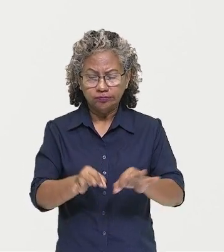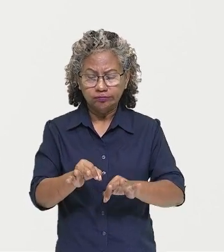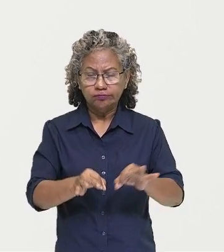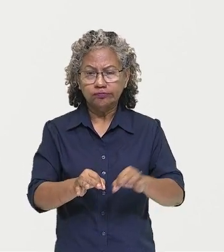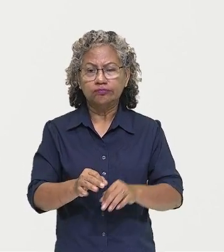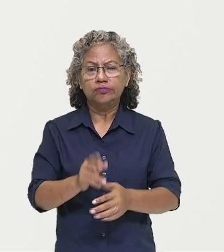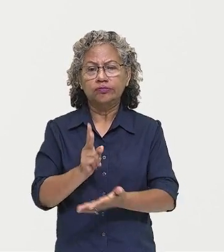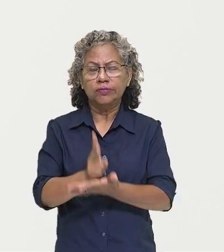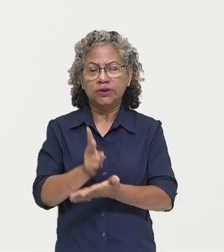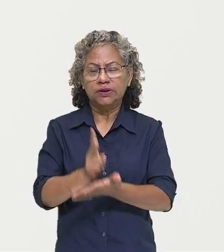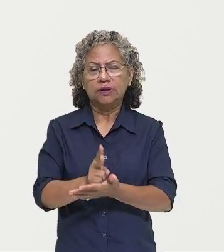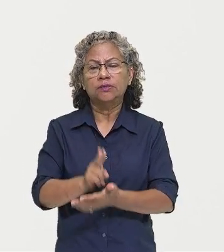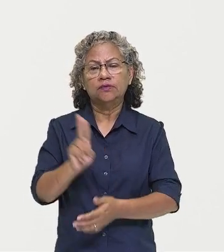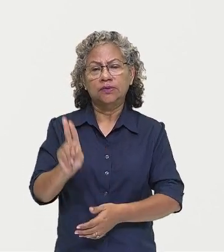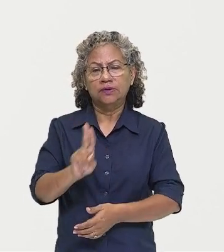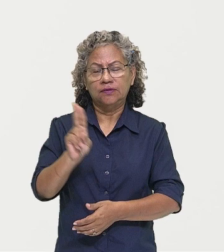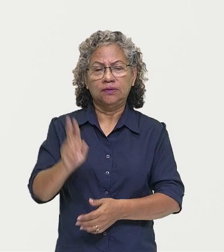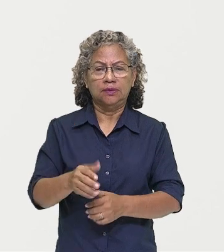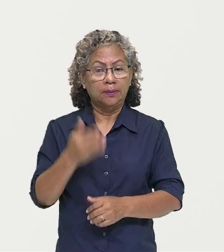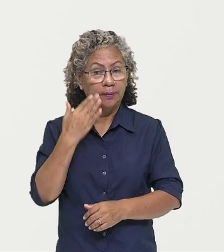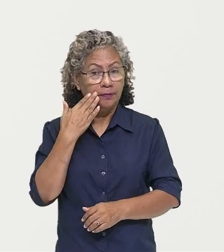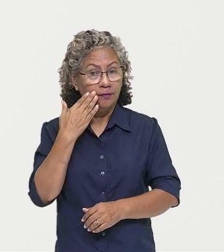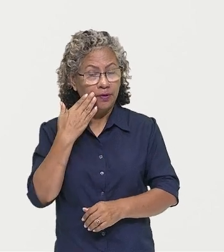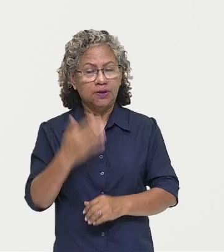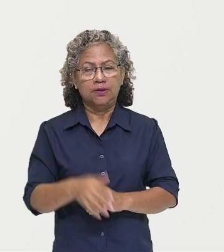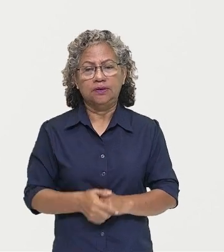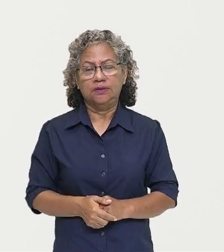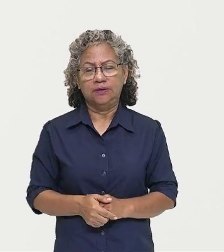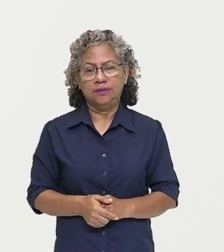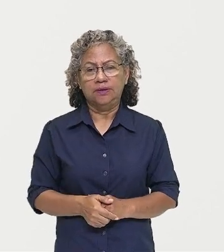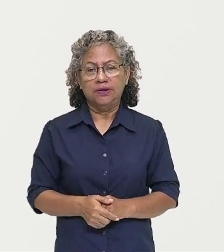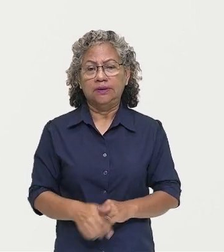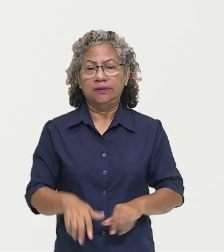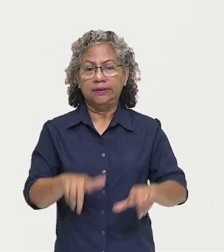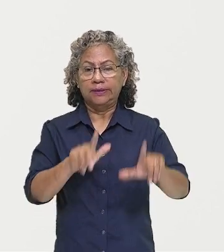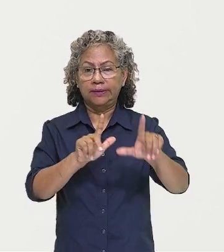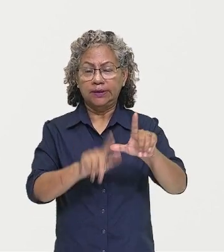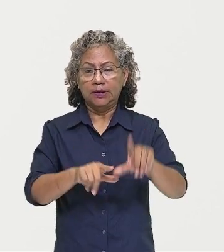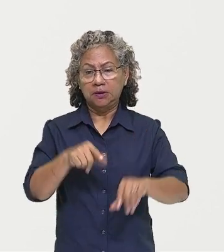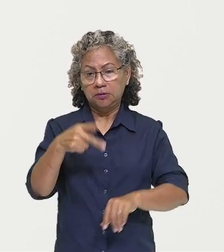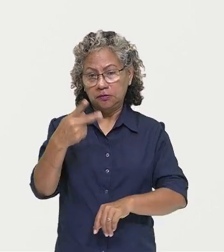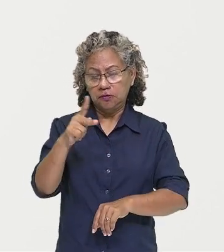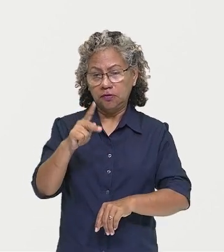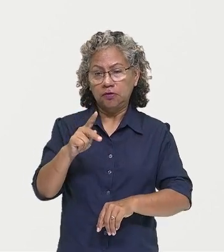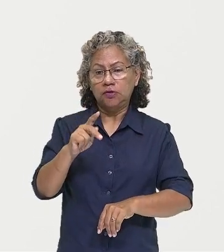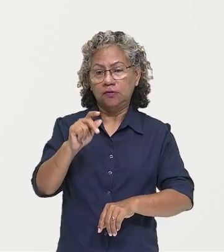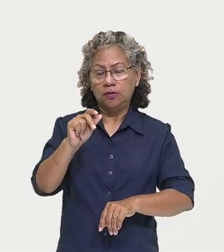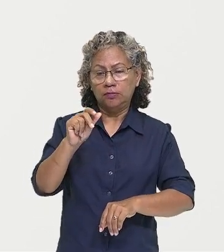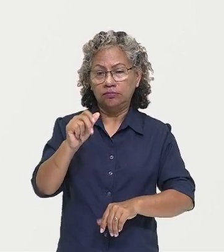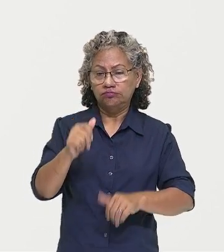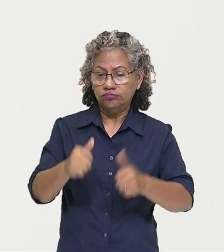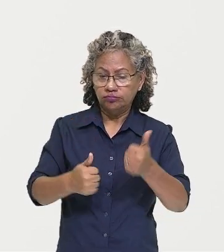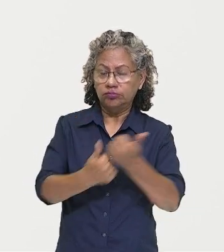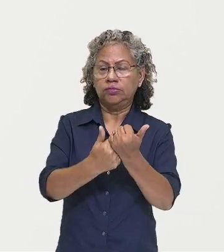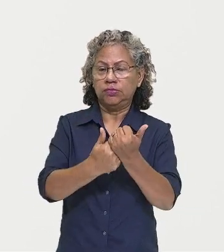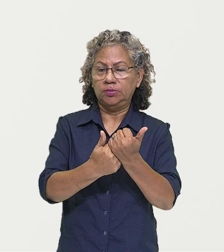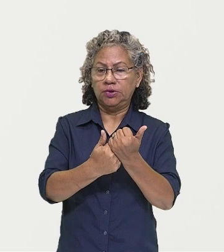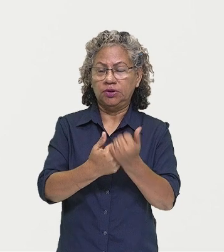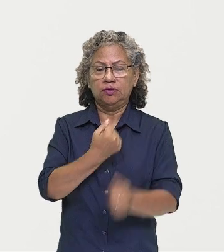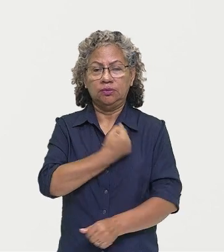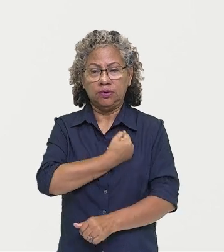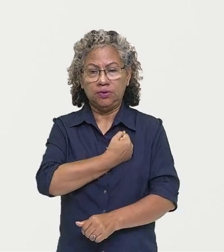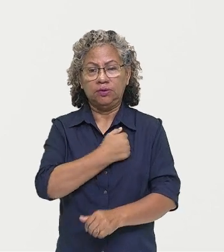sempre. Primeiro, ela está na forma de grandeza vetorial e agora eu vou reescrever